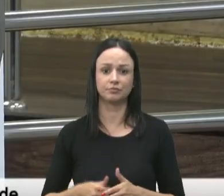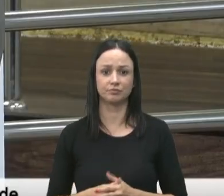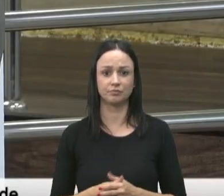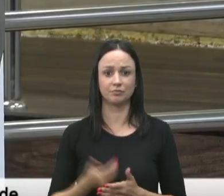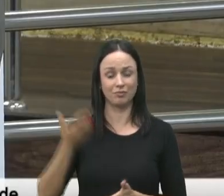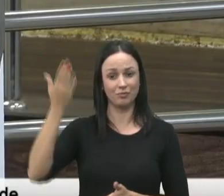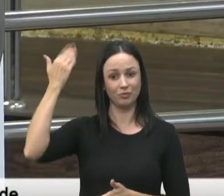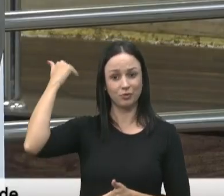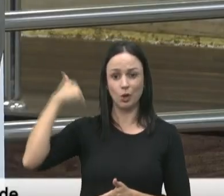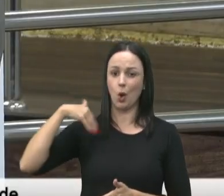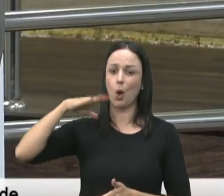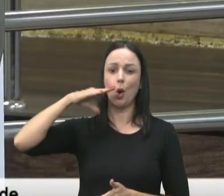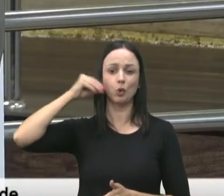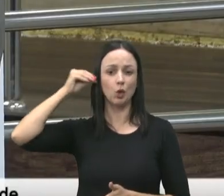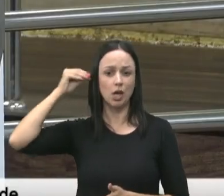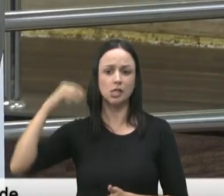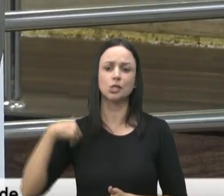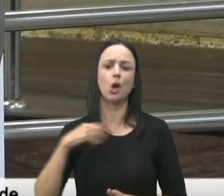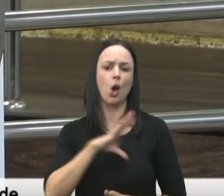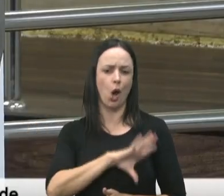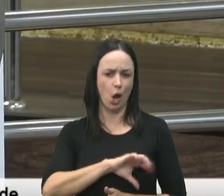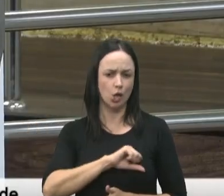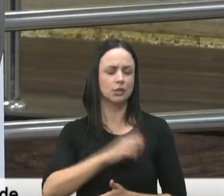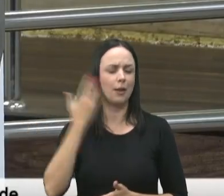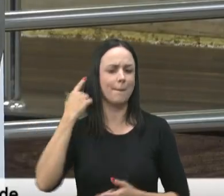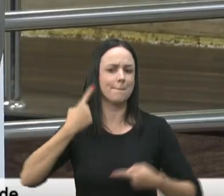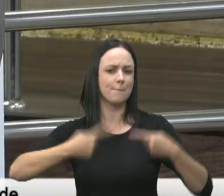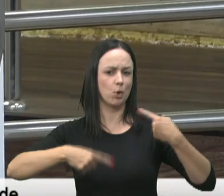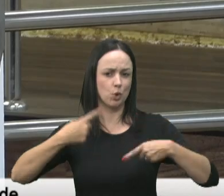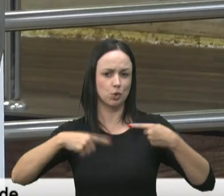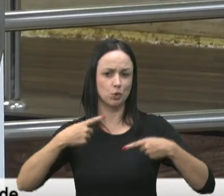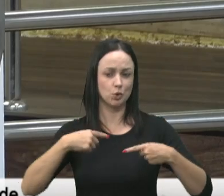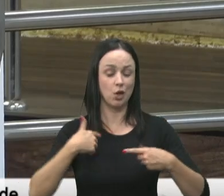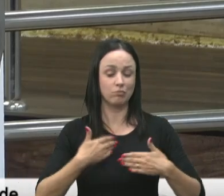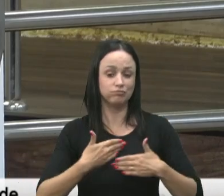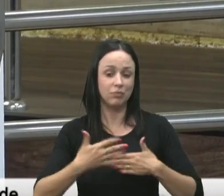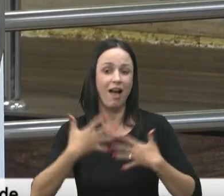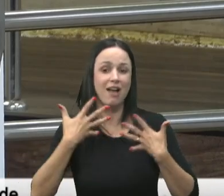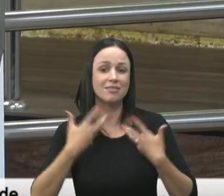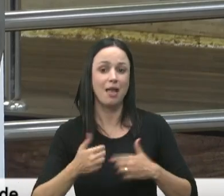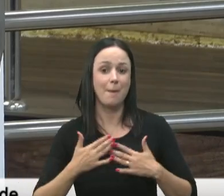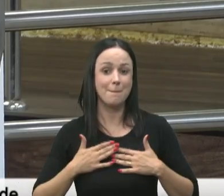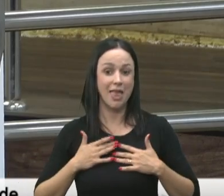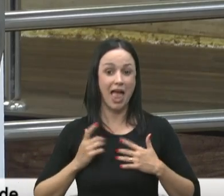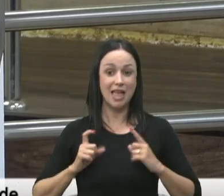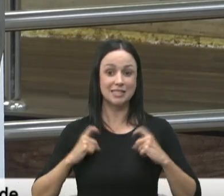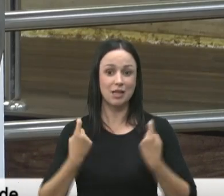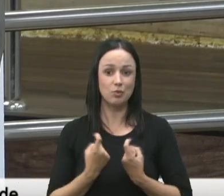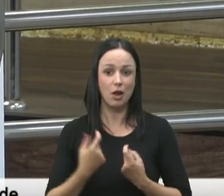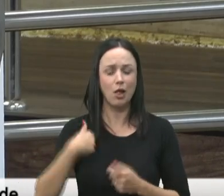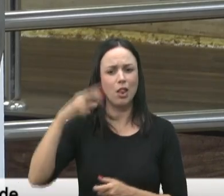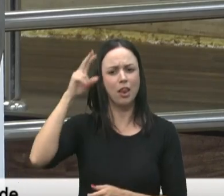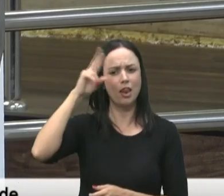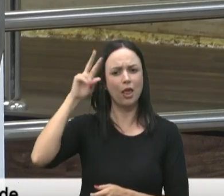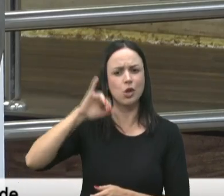era um adolescente que gostava de política e estava assumindo a minha sexualidade, eu lembro que o João Willis foi uma influência